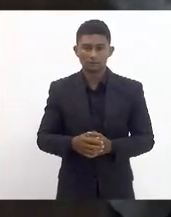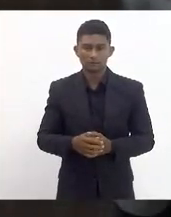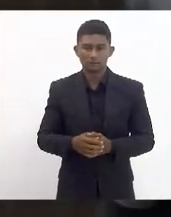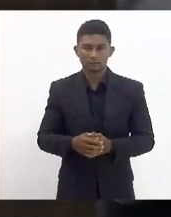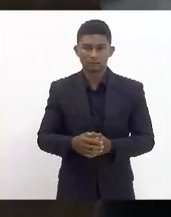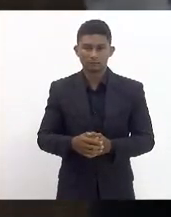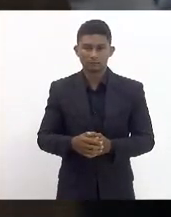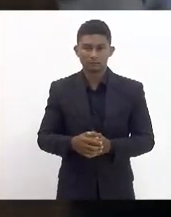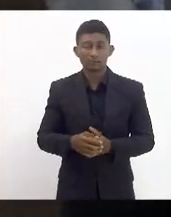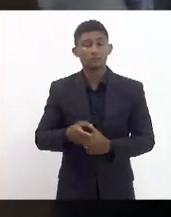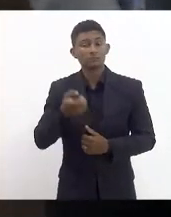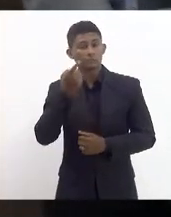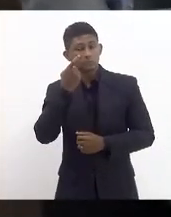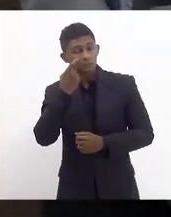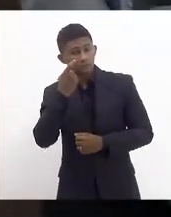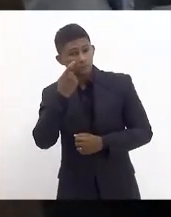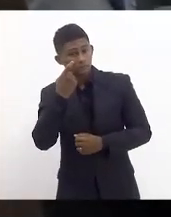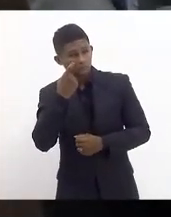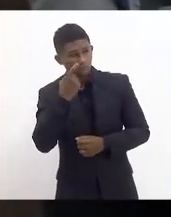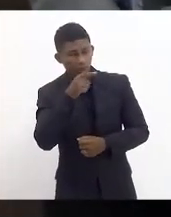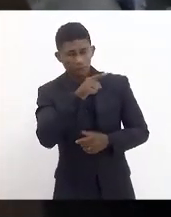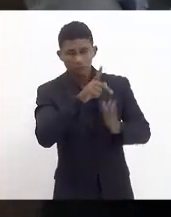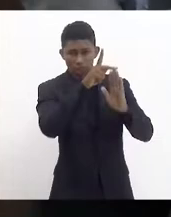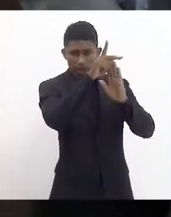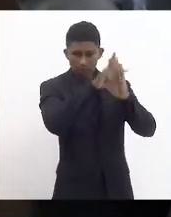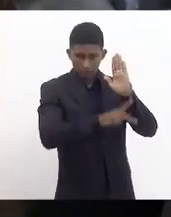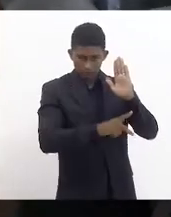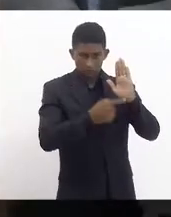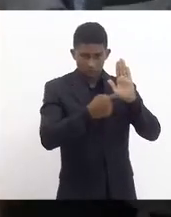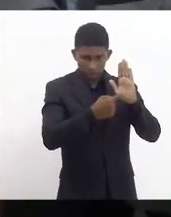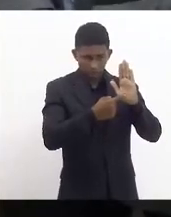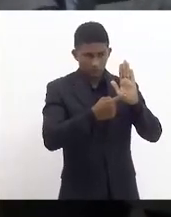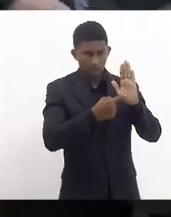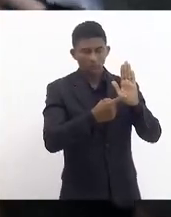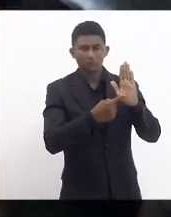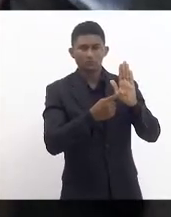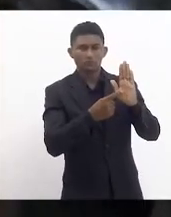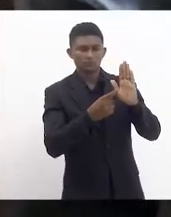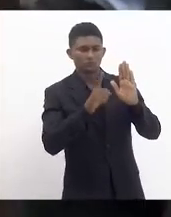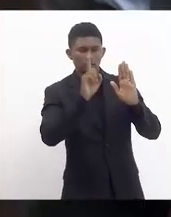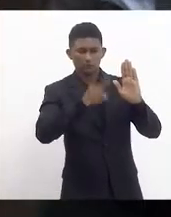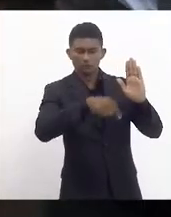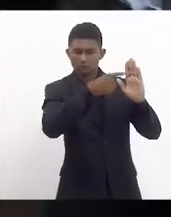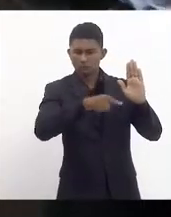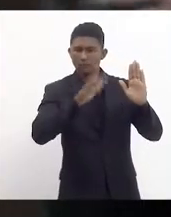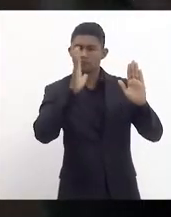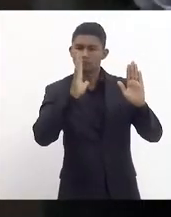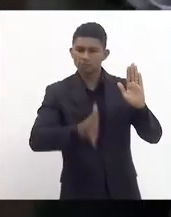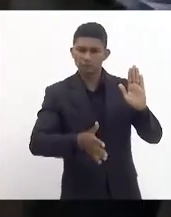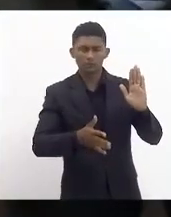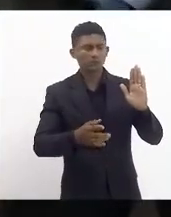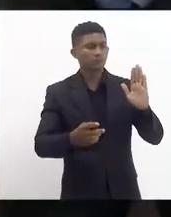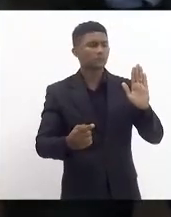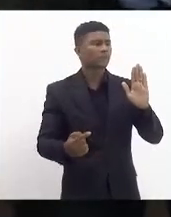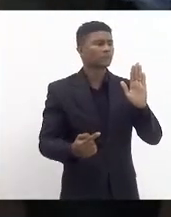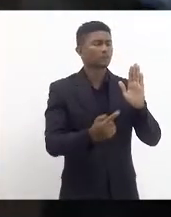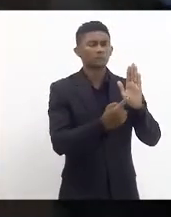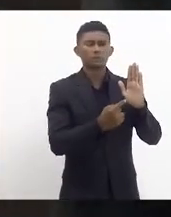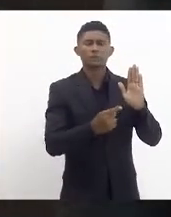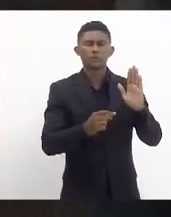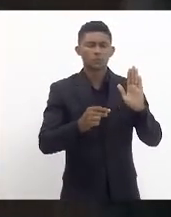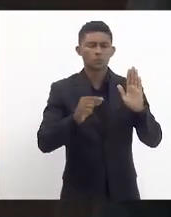realmente foi suprimido do projeto a questão específica do que seria